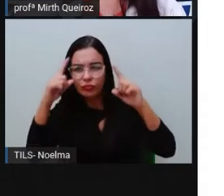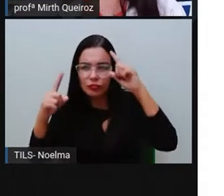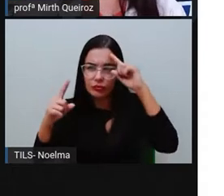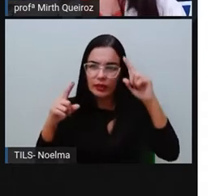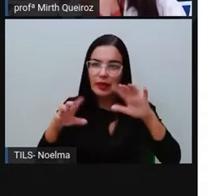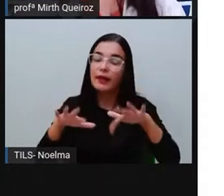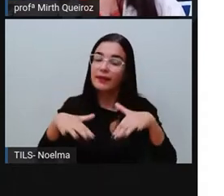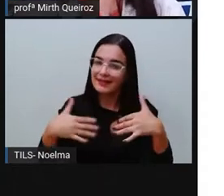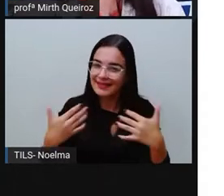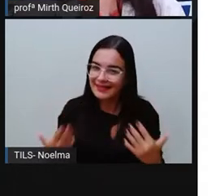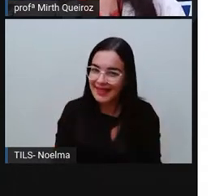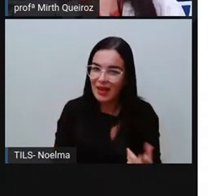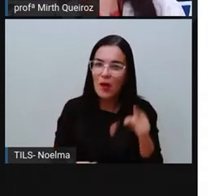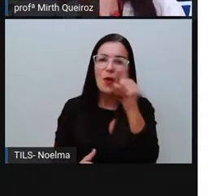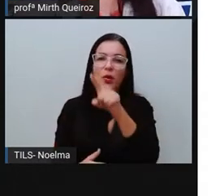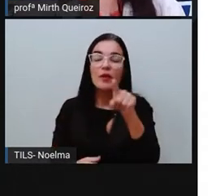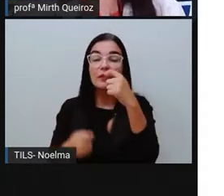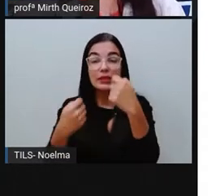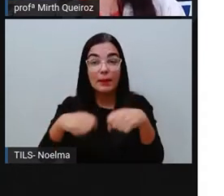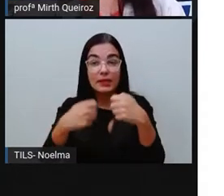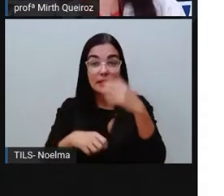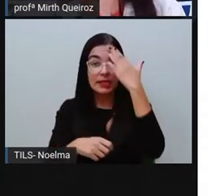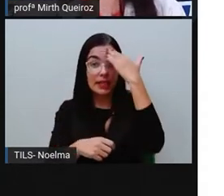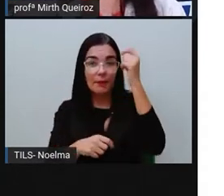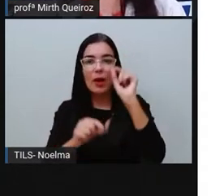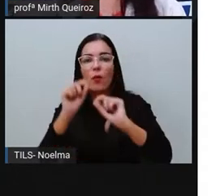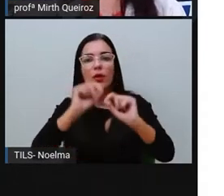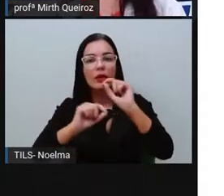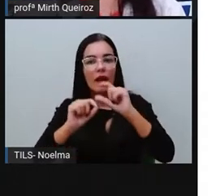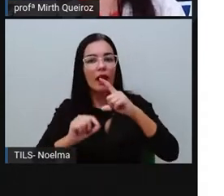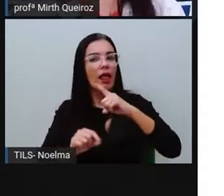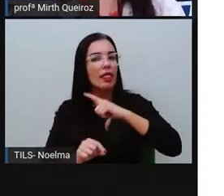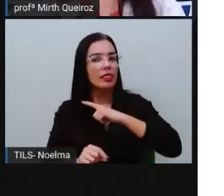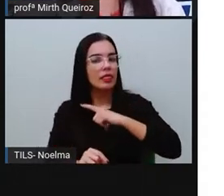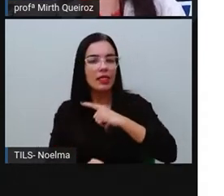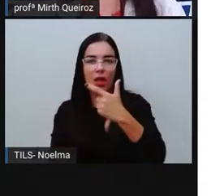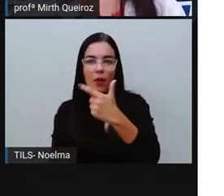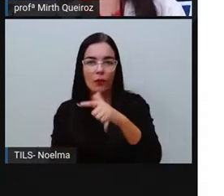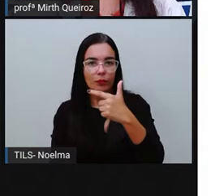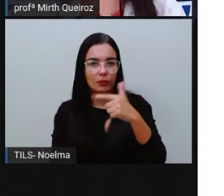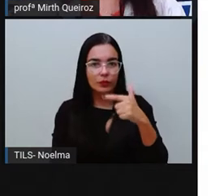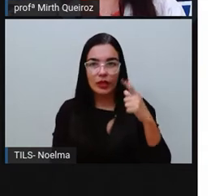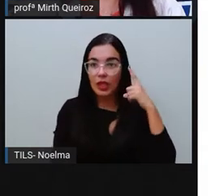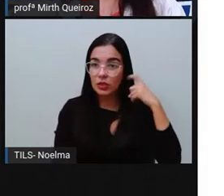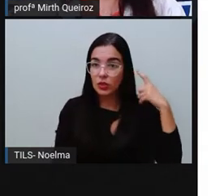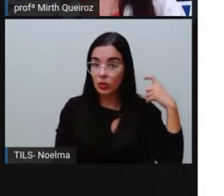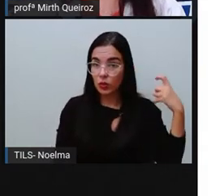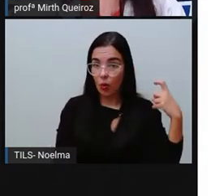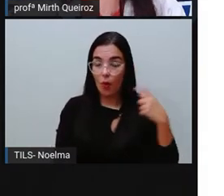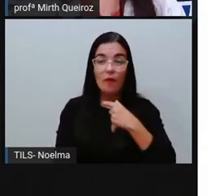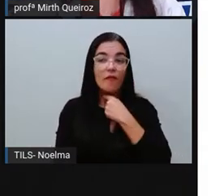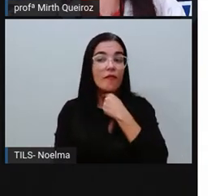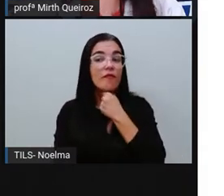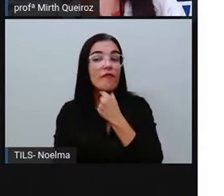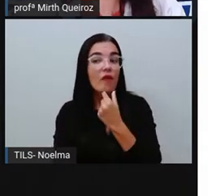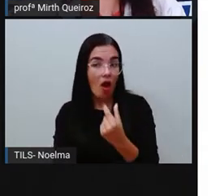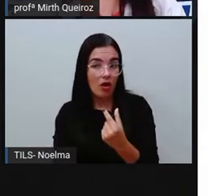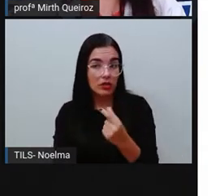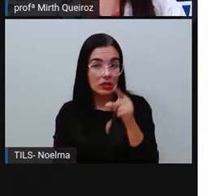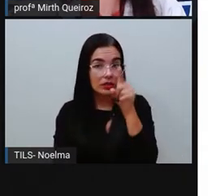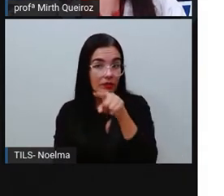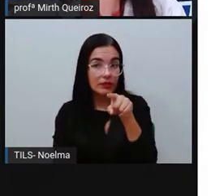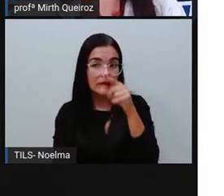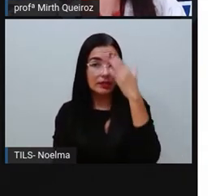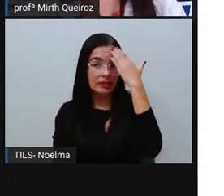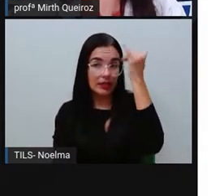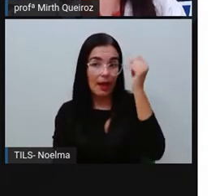Pois bem, o que você precisa saber é que ela não representa nenhum fonema que você